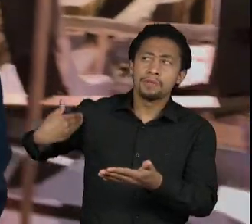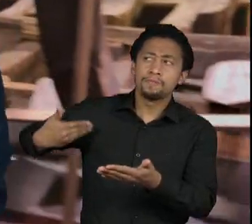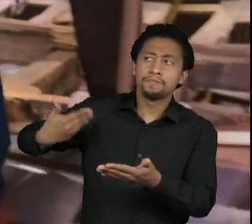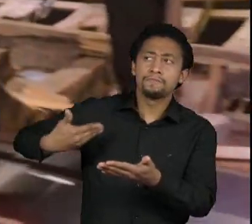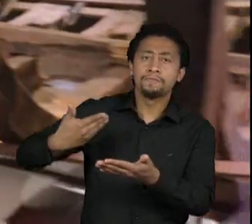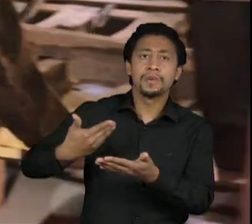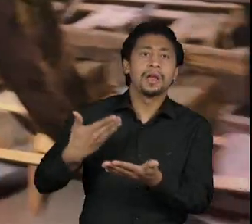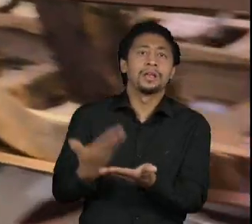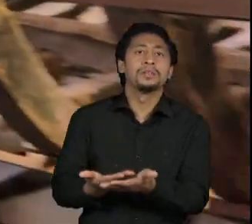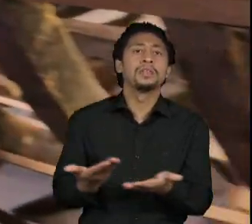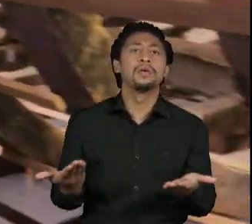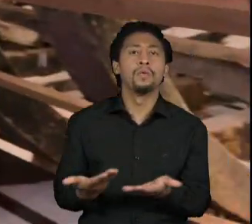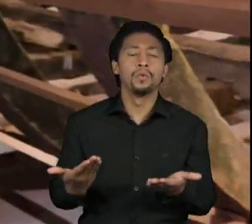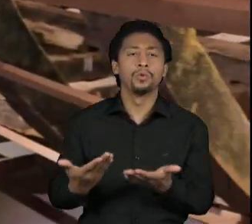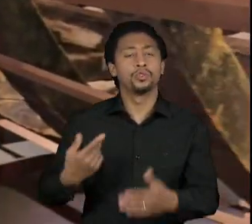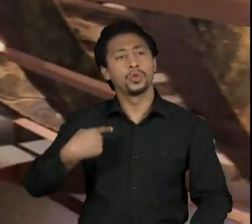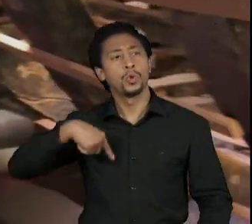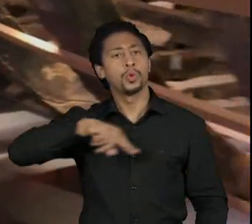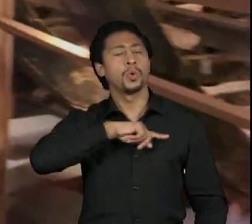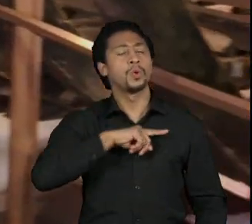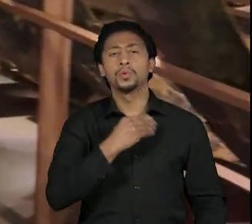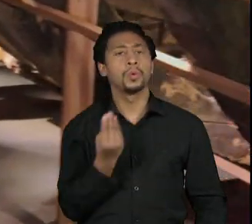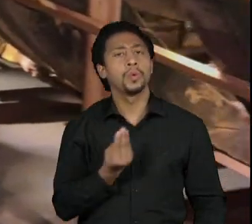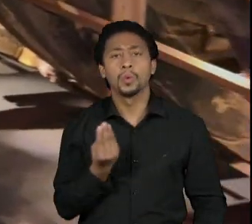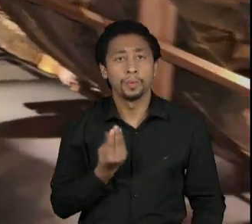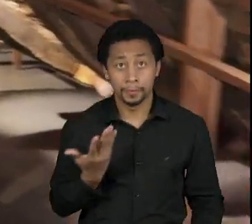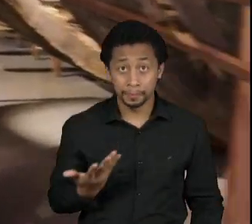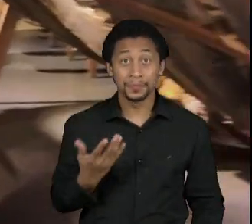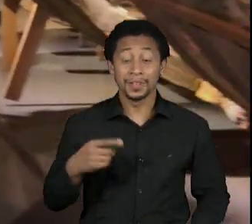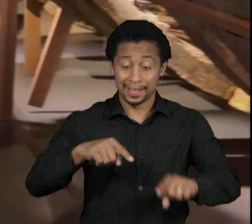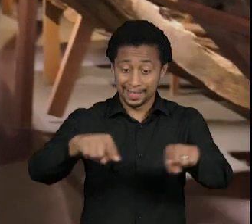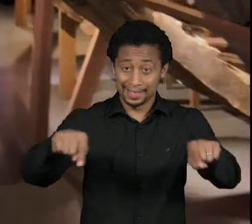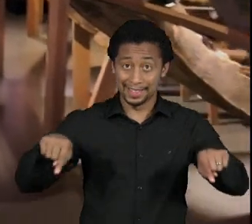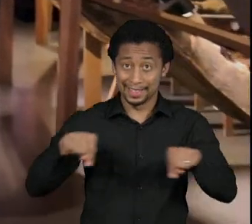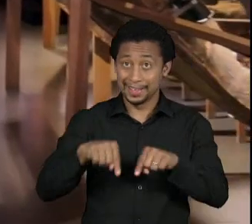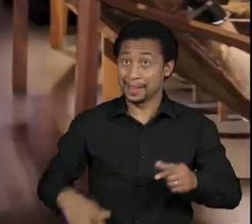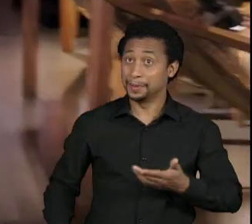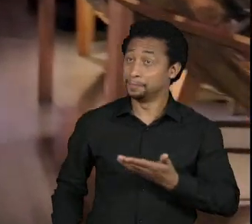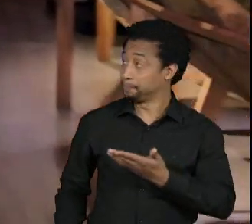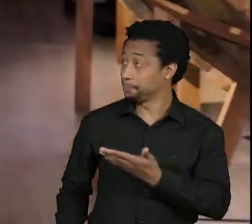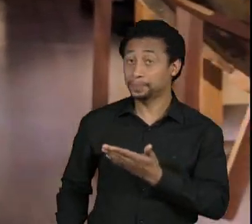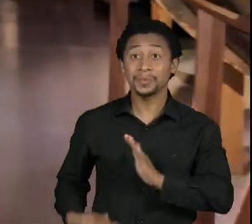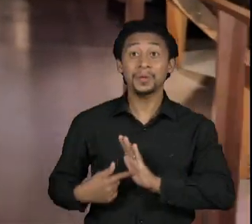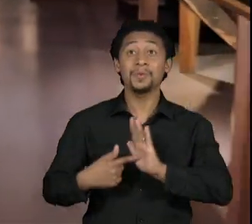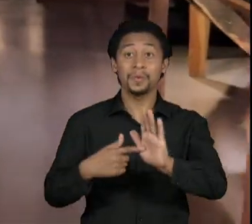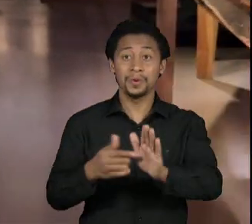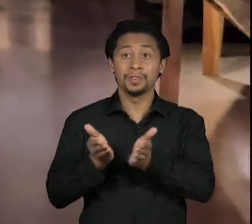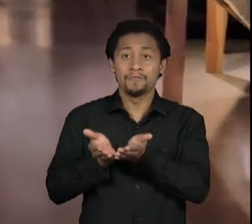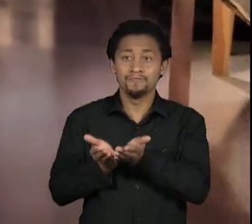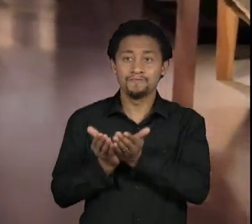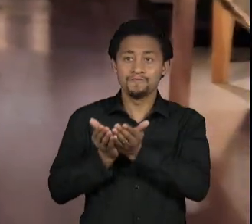Essa sala, que é uma instalação que representa um navio negreiro.